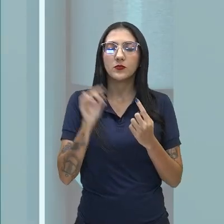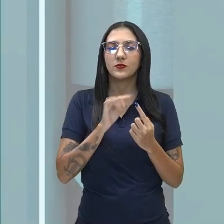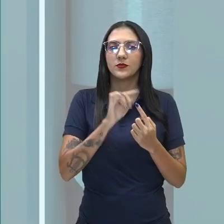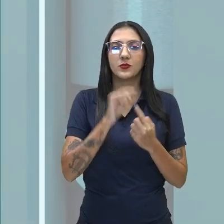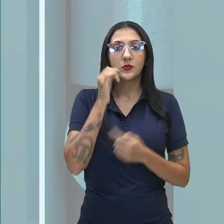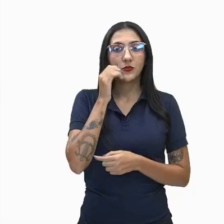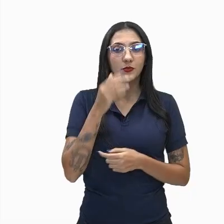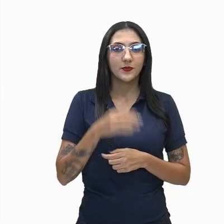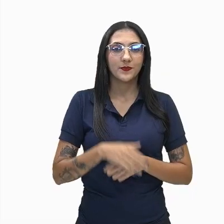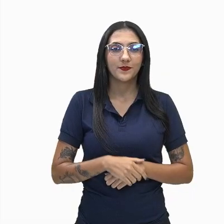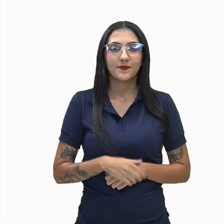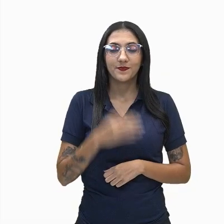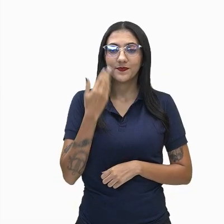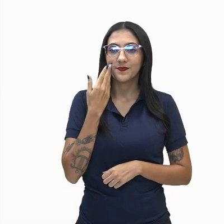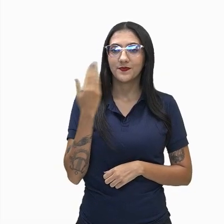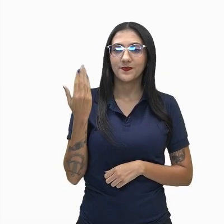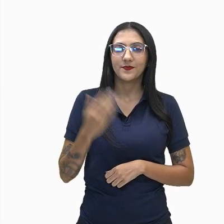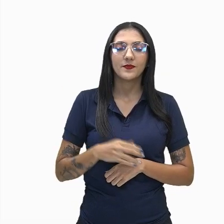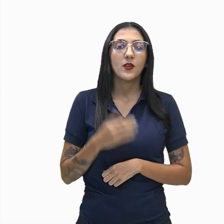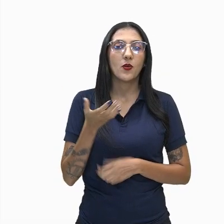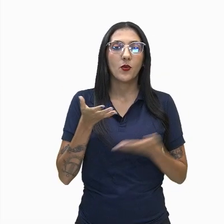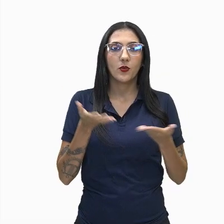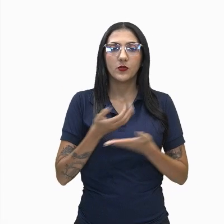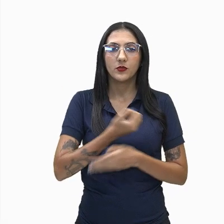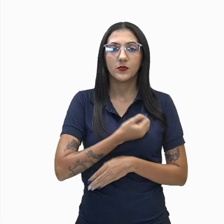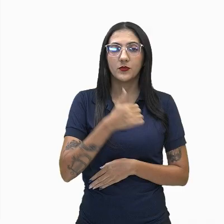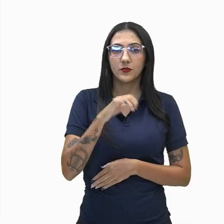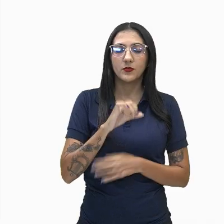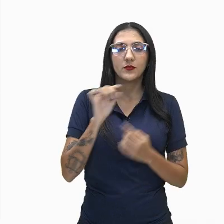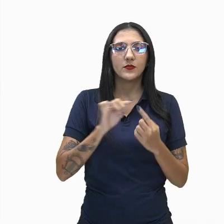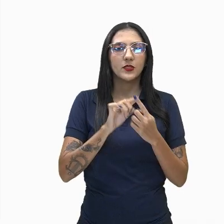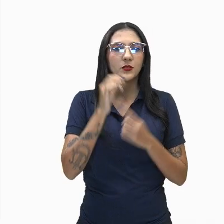conhecimento da nossa aula. Objeto de conhecimento,